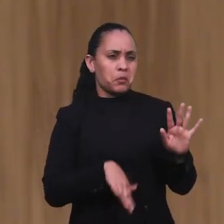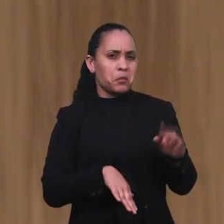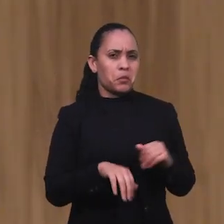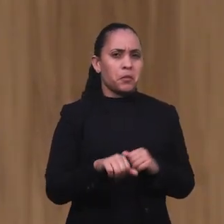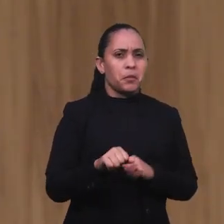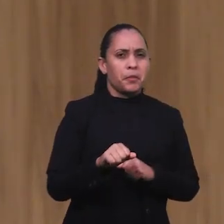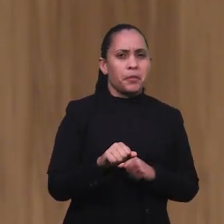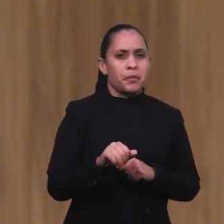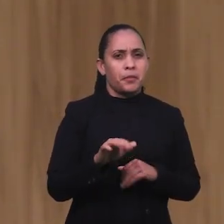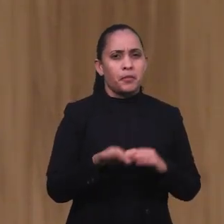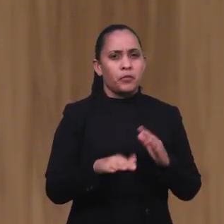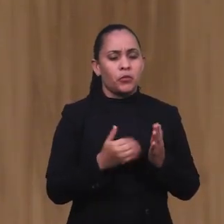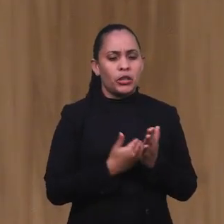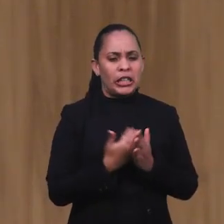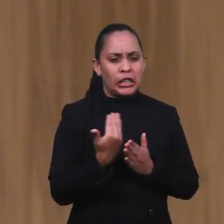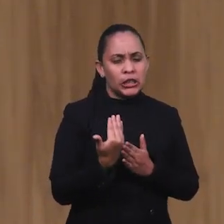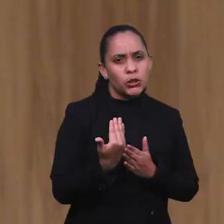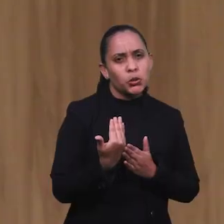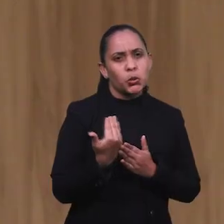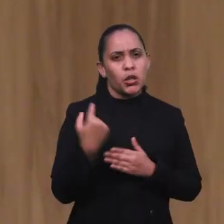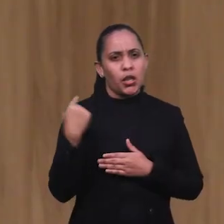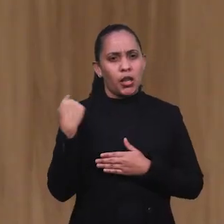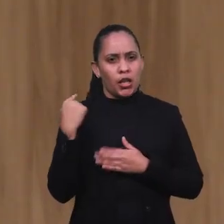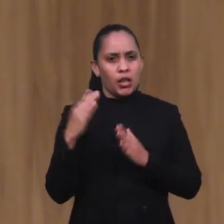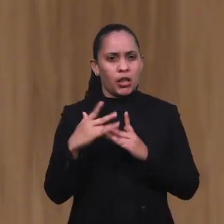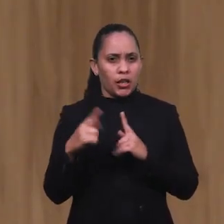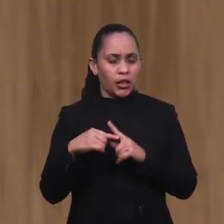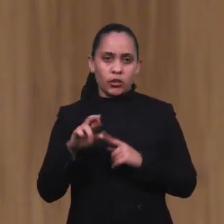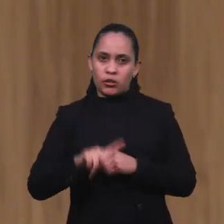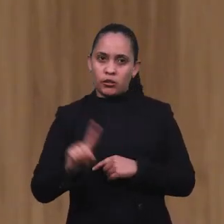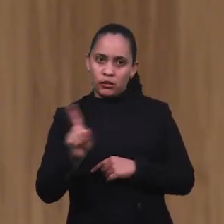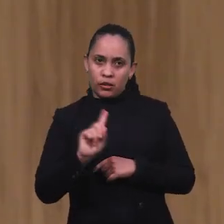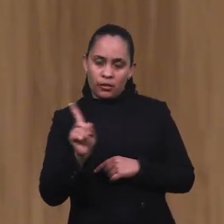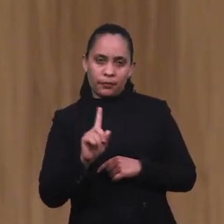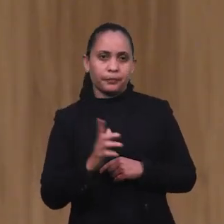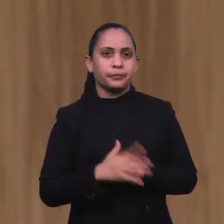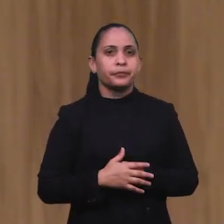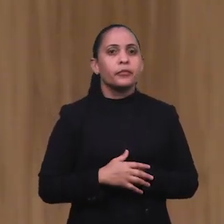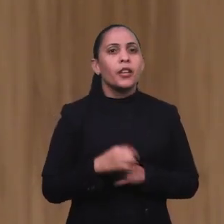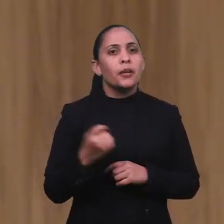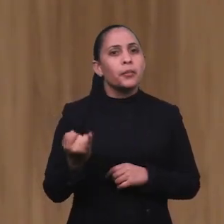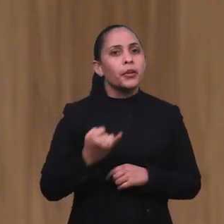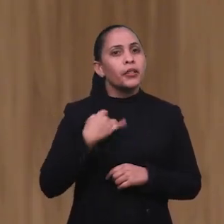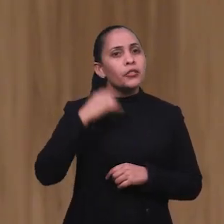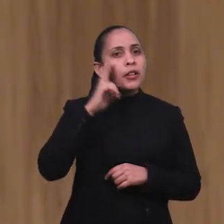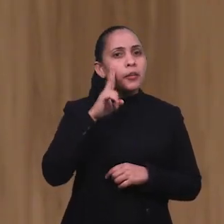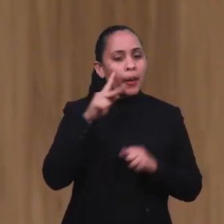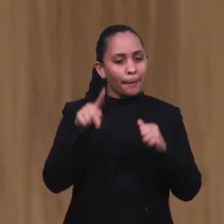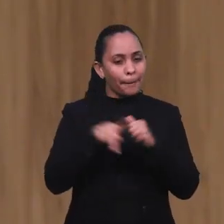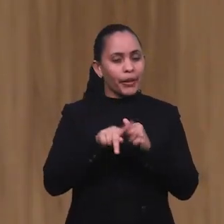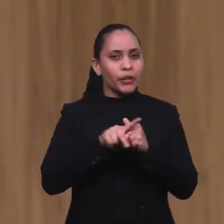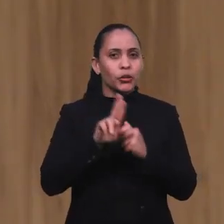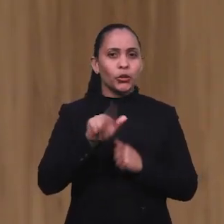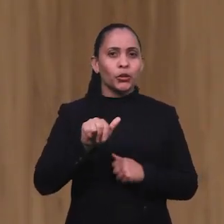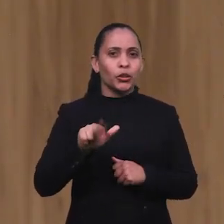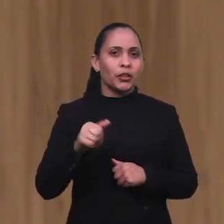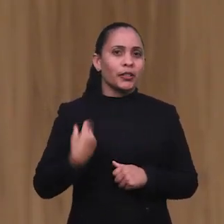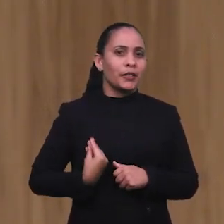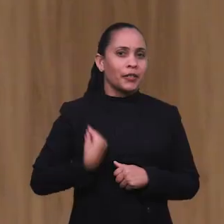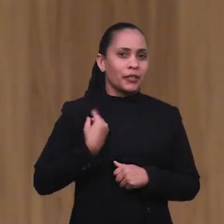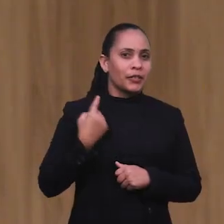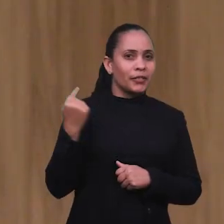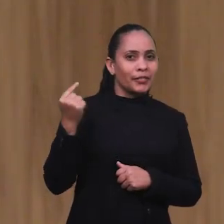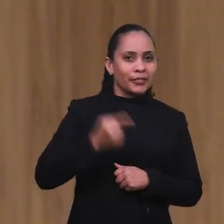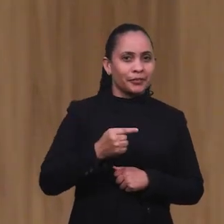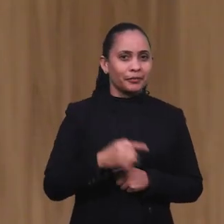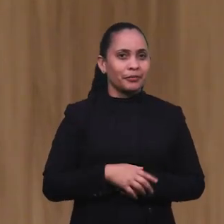com Pedro, lá no início da igreja, nada disso. Aliás, é um assunto que é importante lembrar que Pedro nunca esteve em Roma,